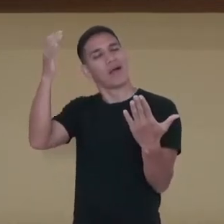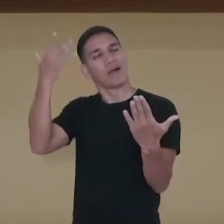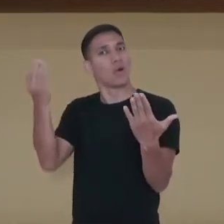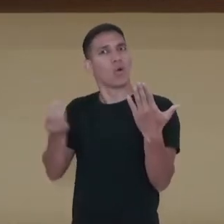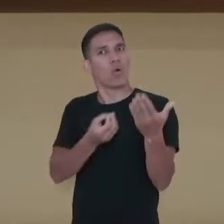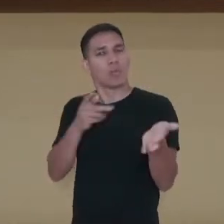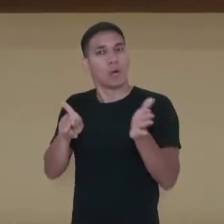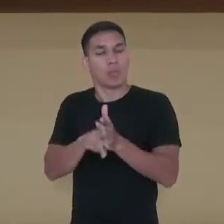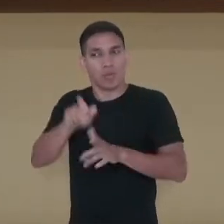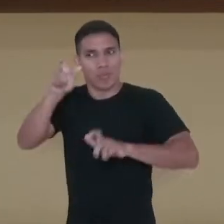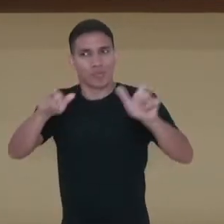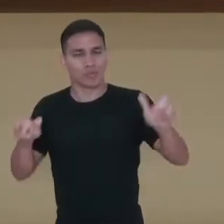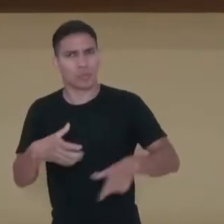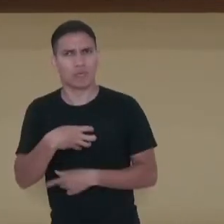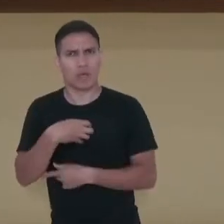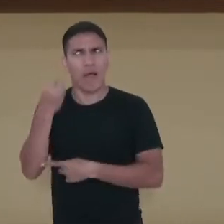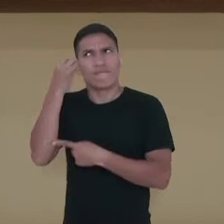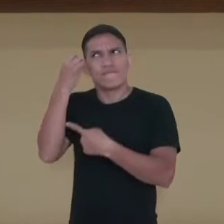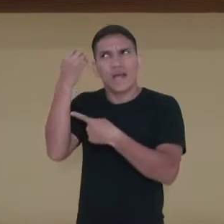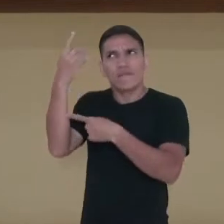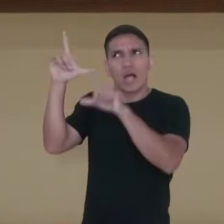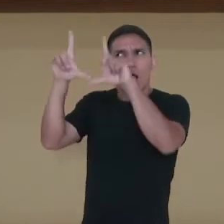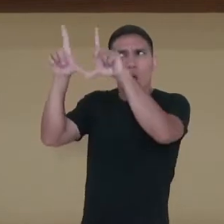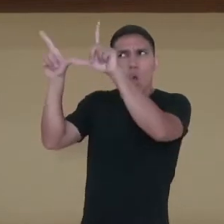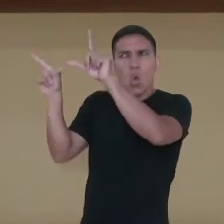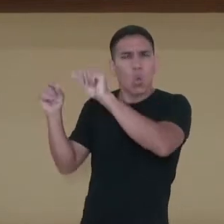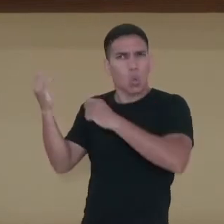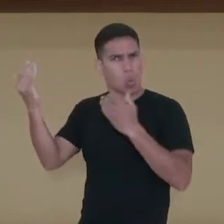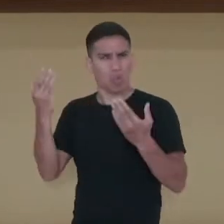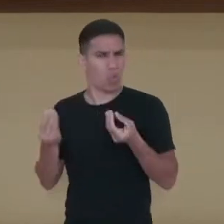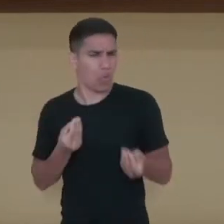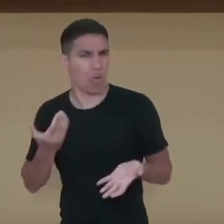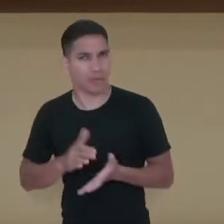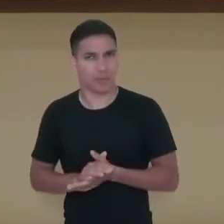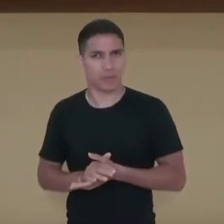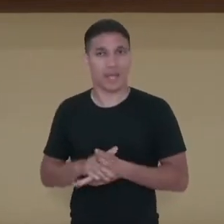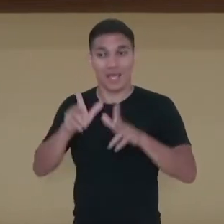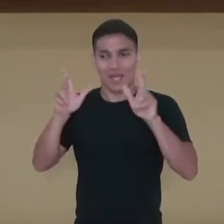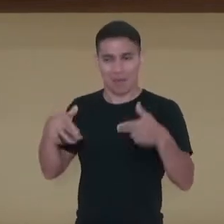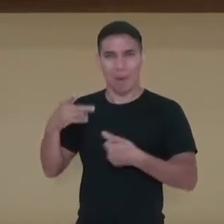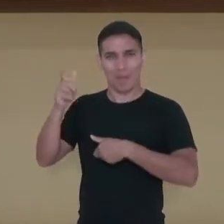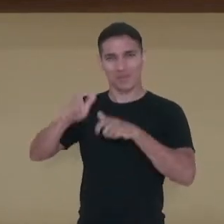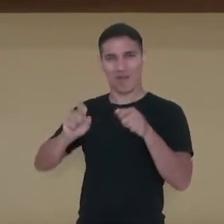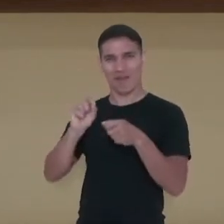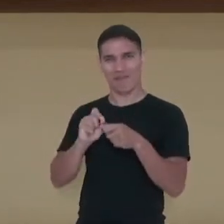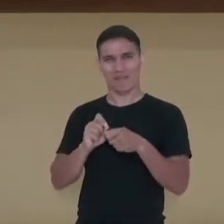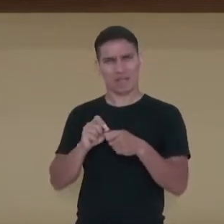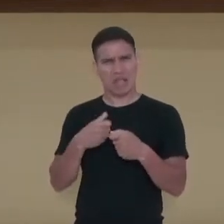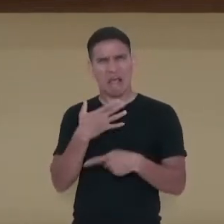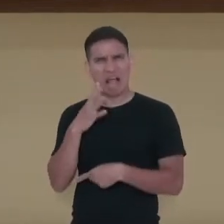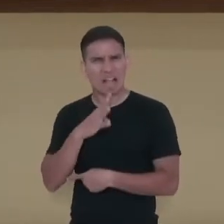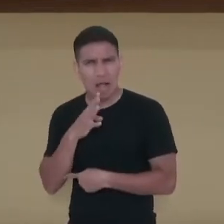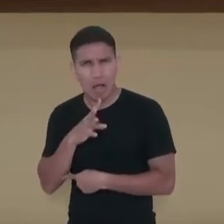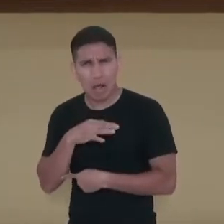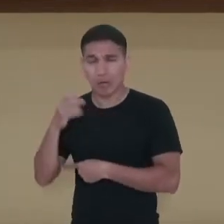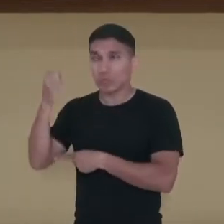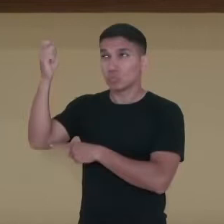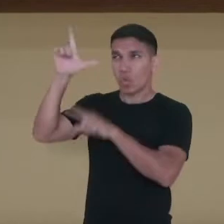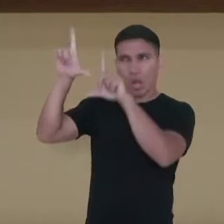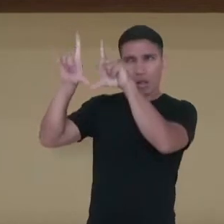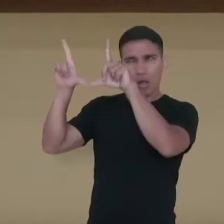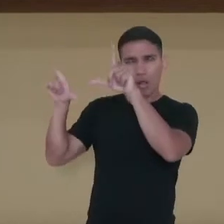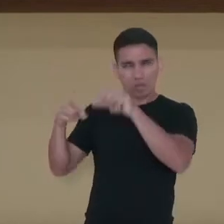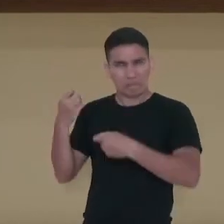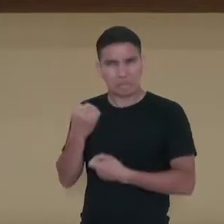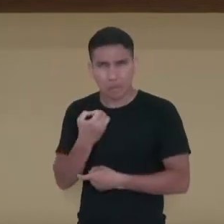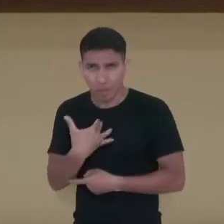quem viaja num raio de lua. Fez uma comparação, como quem viaja. Será que é legal viajar num raio de lua? Depois ele